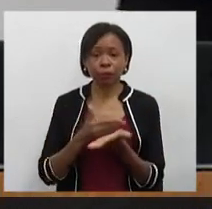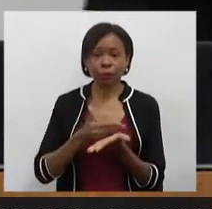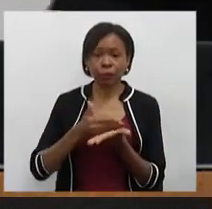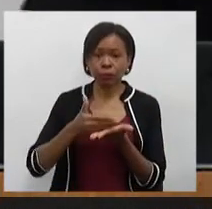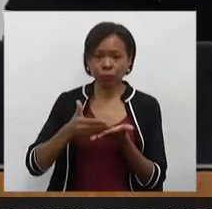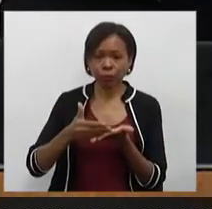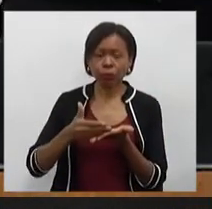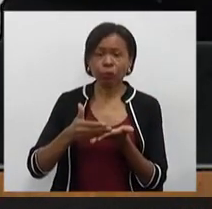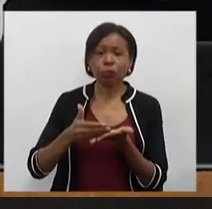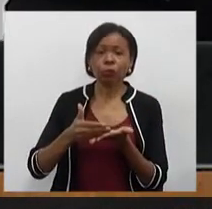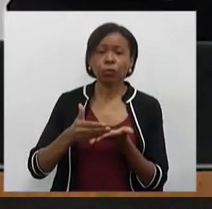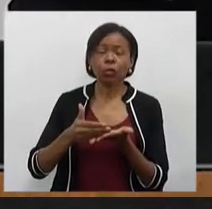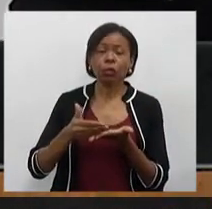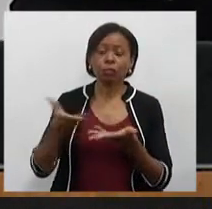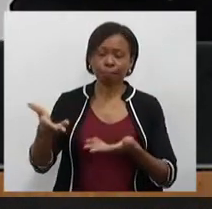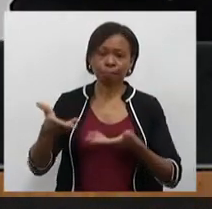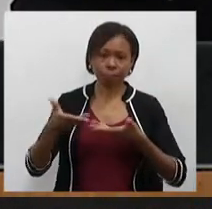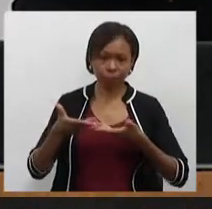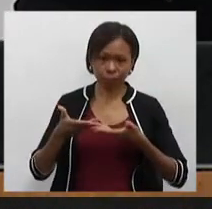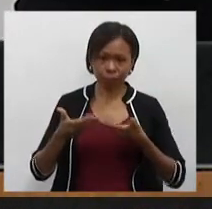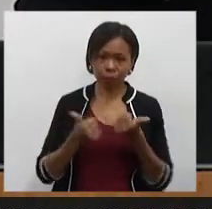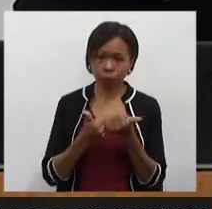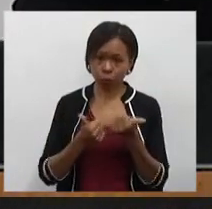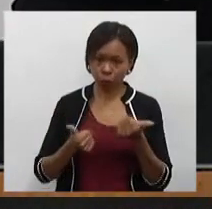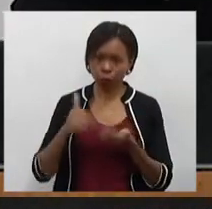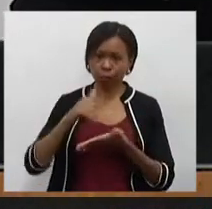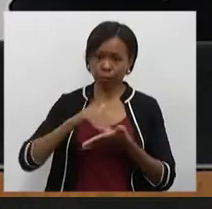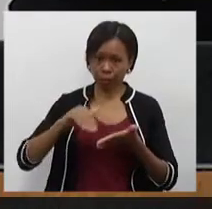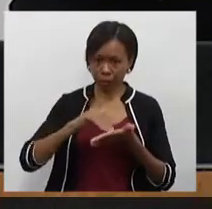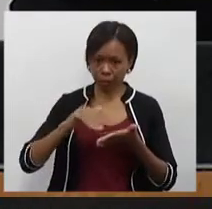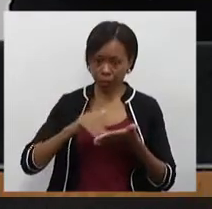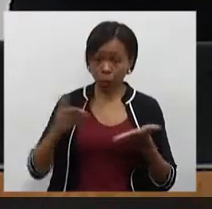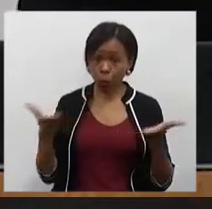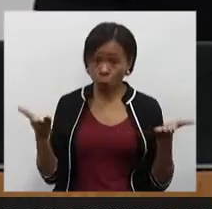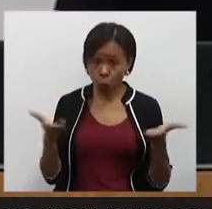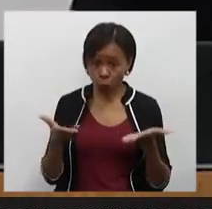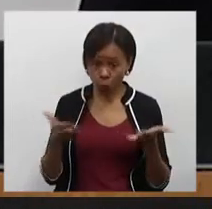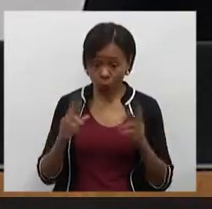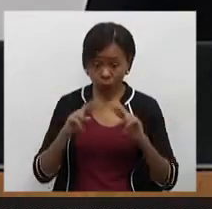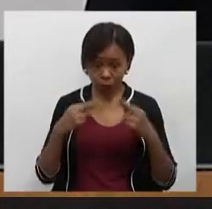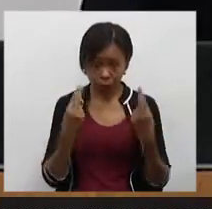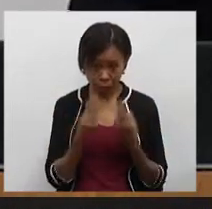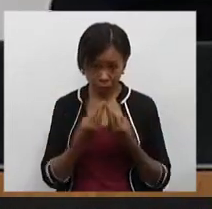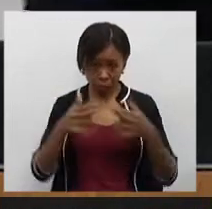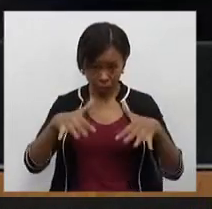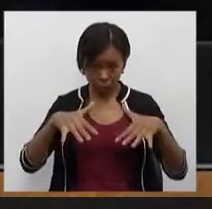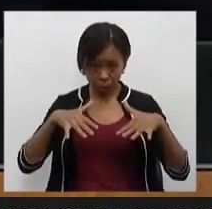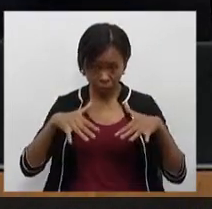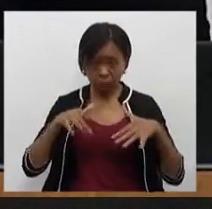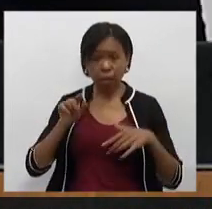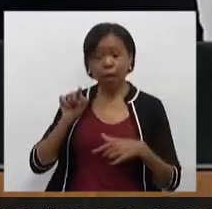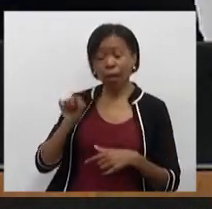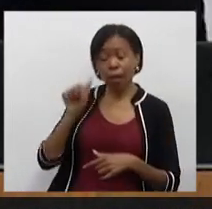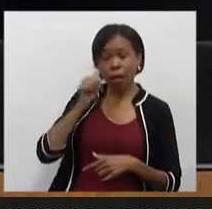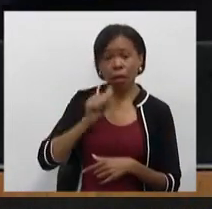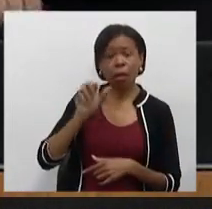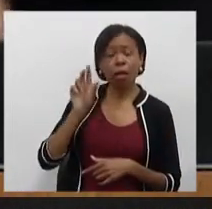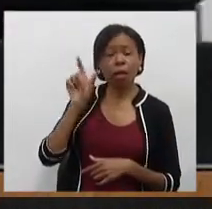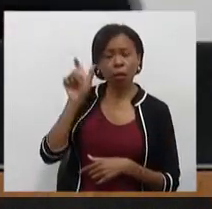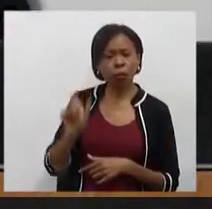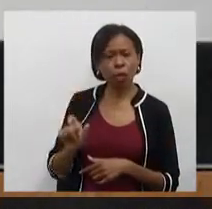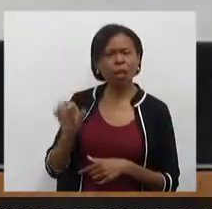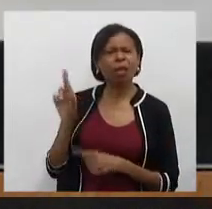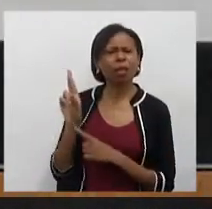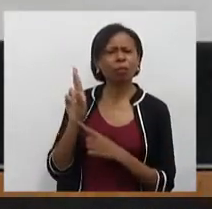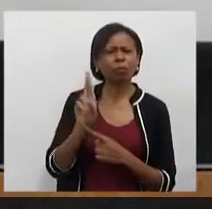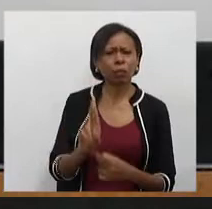chamando a nossa subsecretária, que nessa audiência está representando nosso secretário de Saúde do